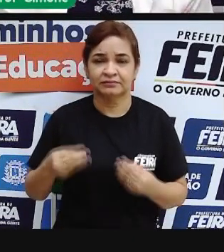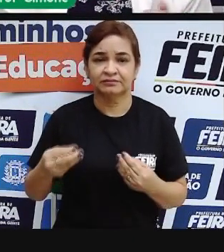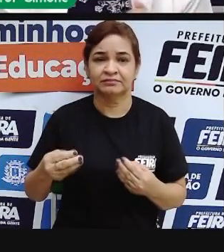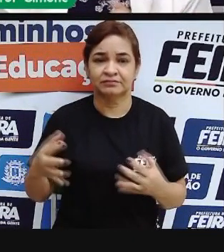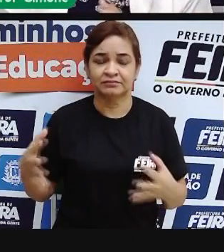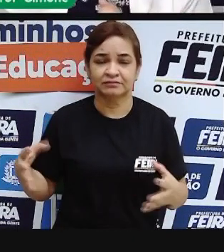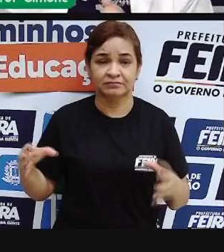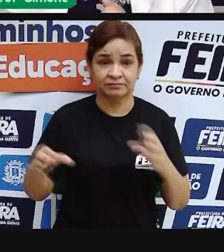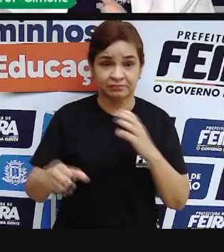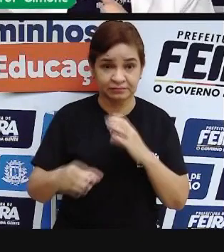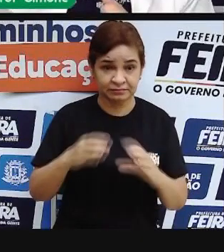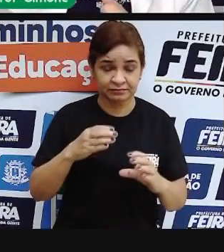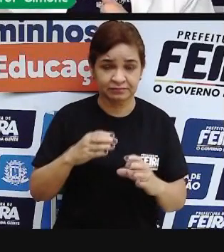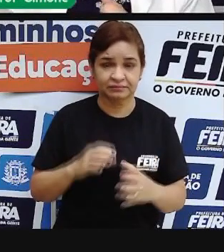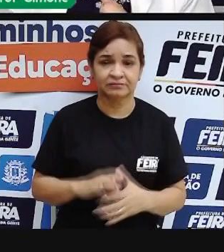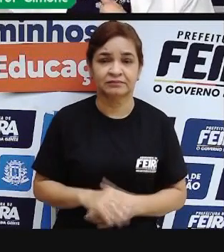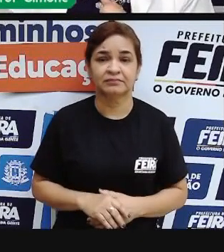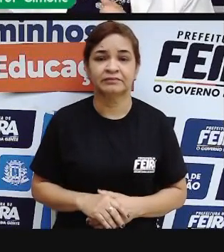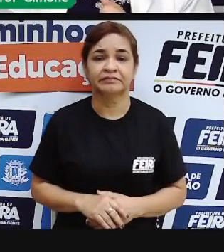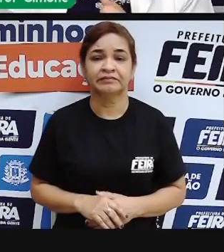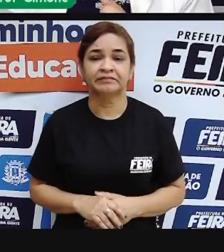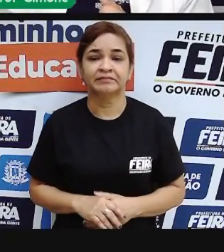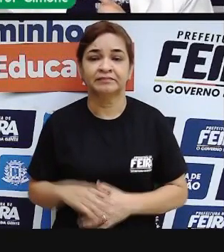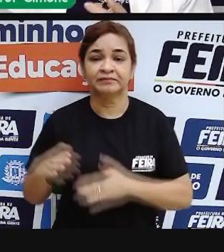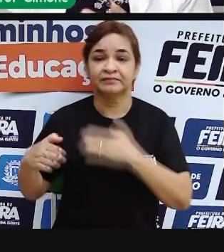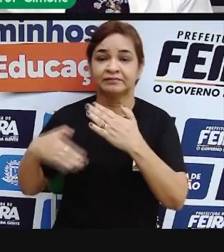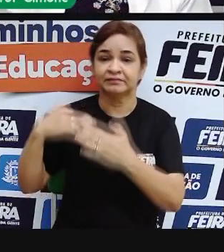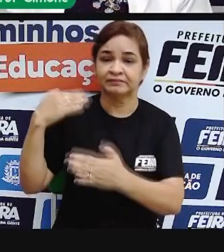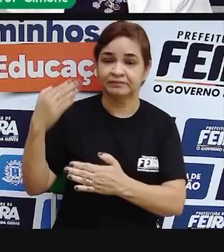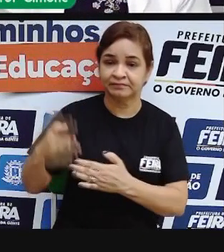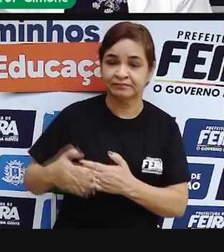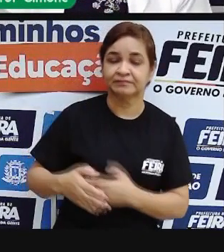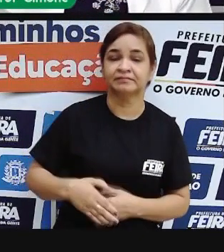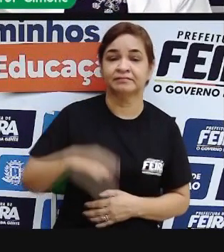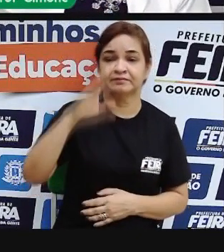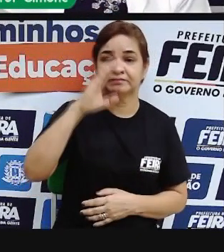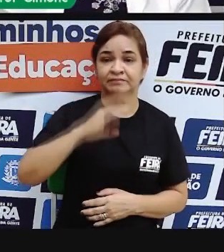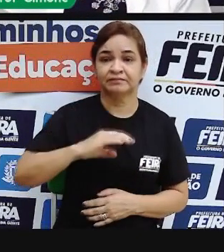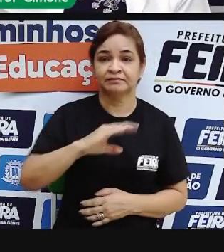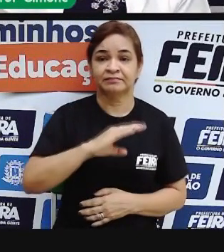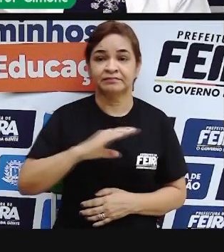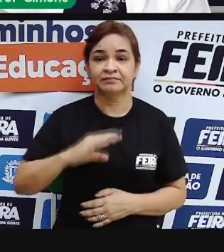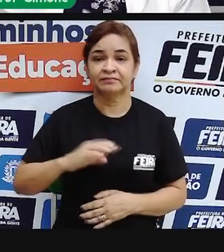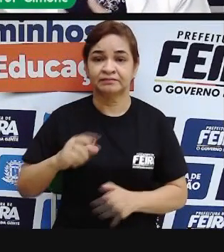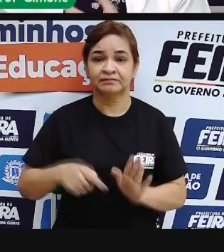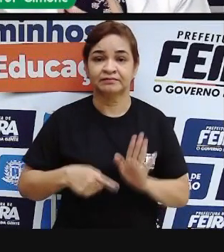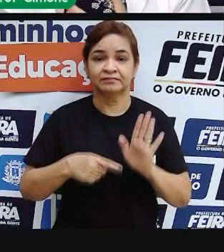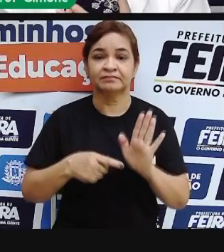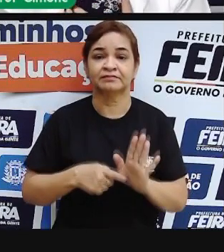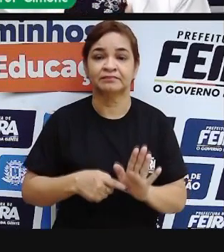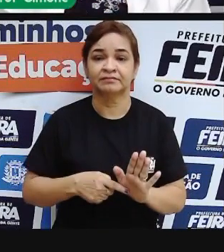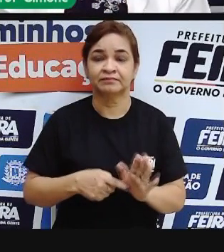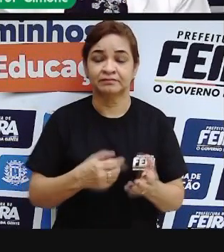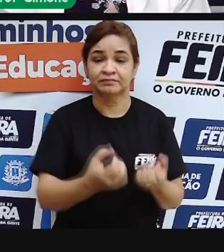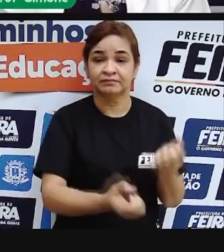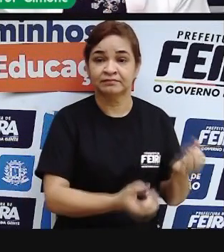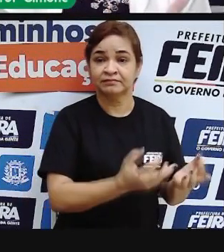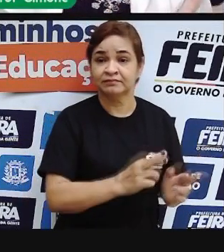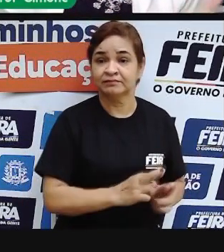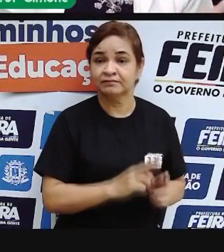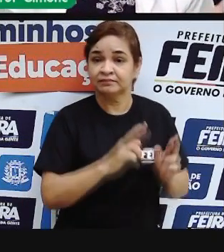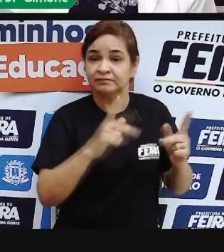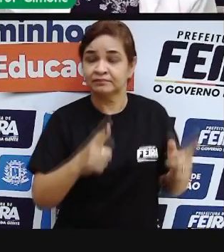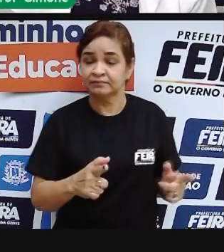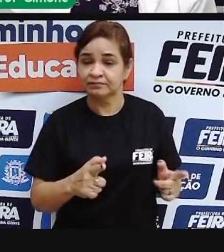comunicação. A tradição foi mantida pelos católicos, que dedicaram uma forma de fogueira diferente